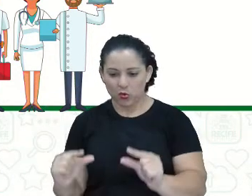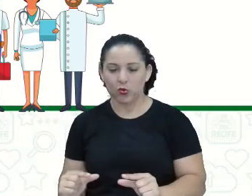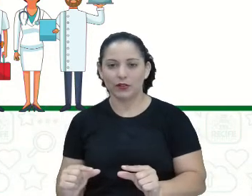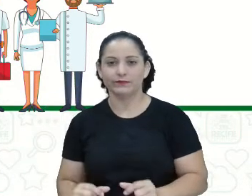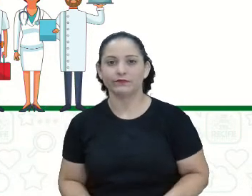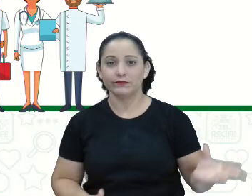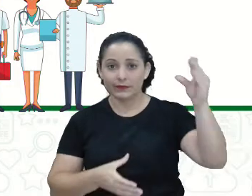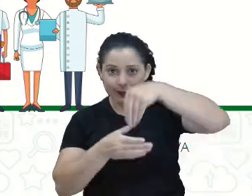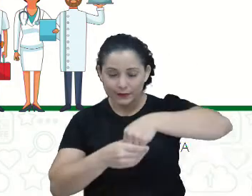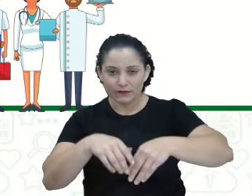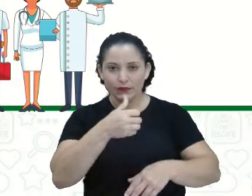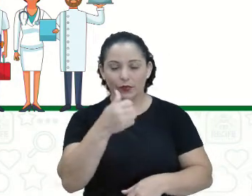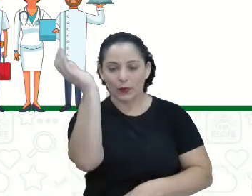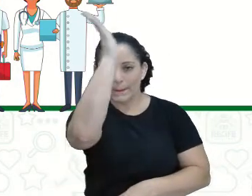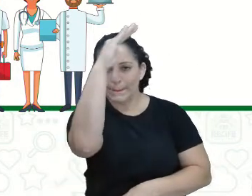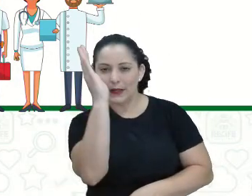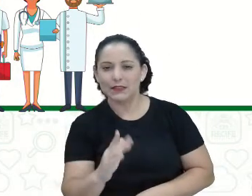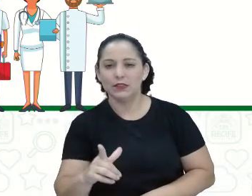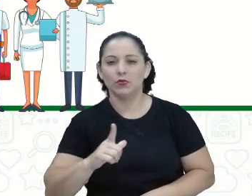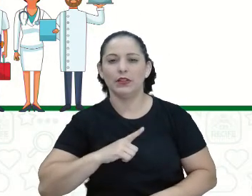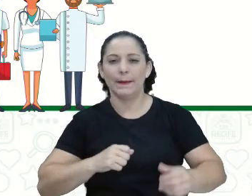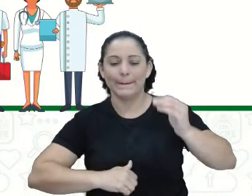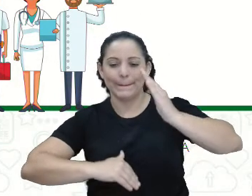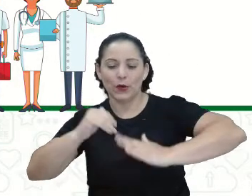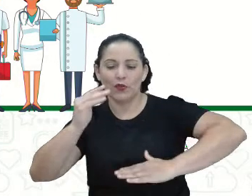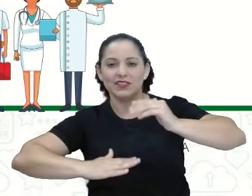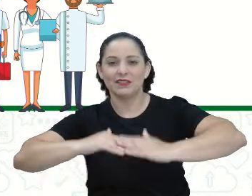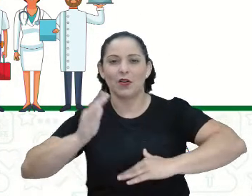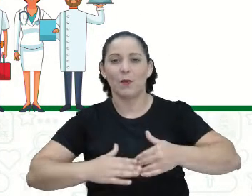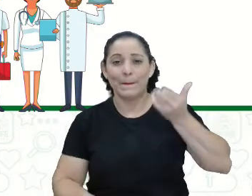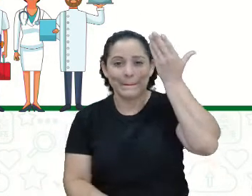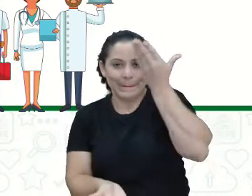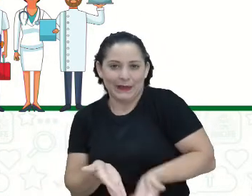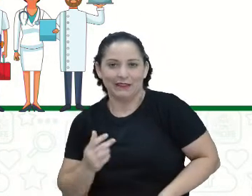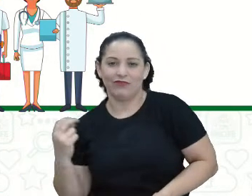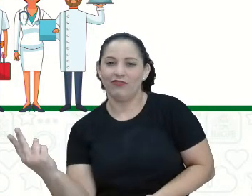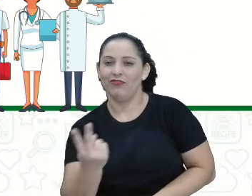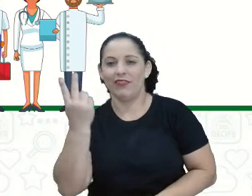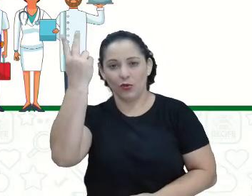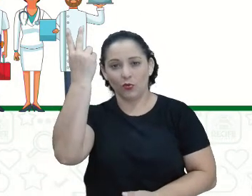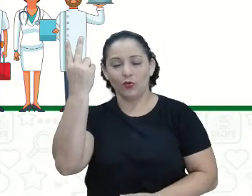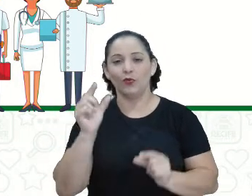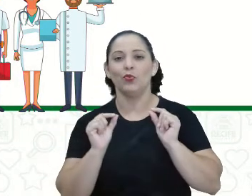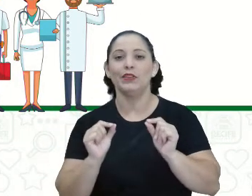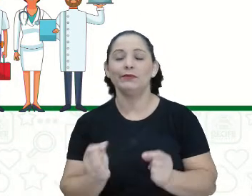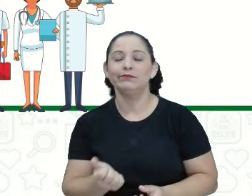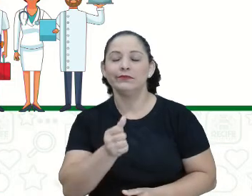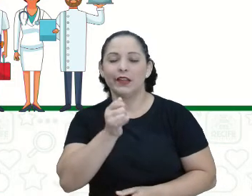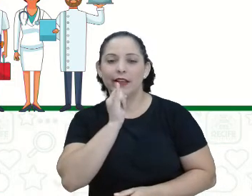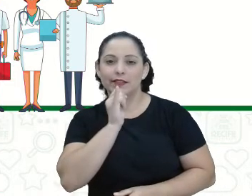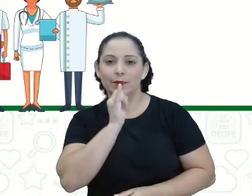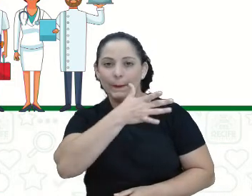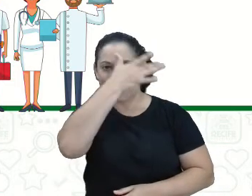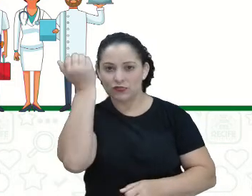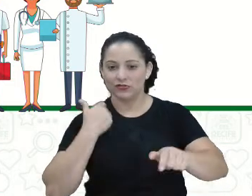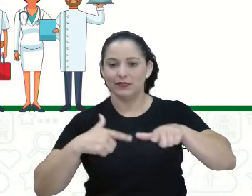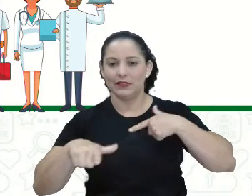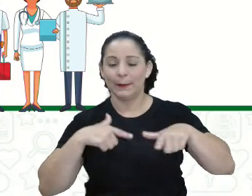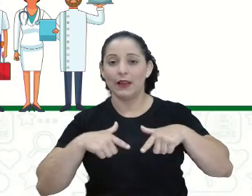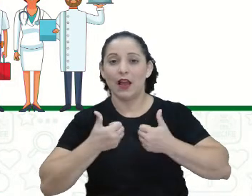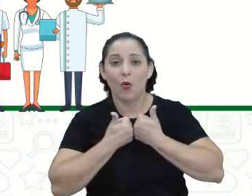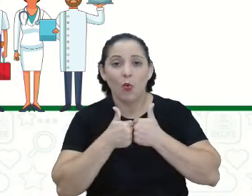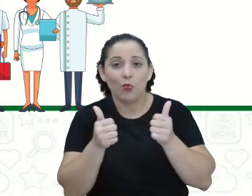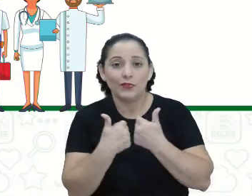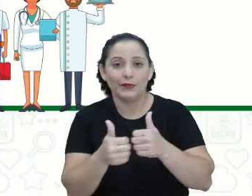10 profissões que estão extremamente desvalorizadas. Uma delas é cobrador de ônibus. E algumas empresas até tirou